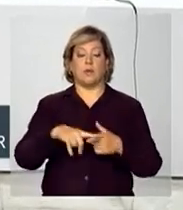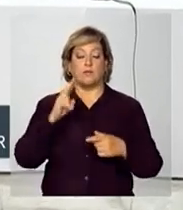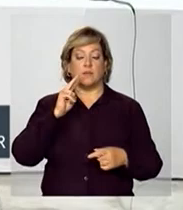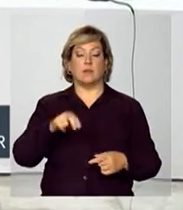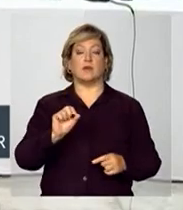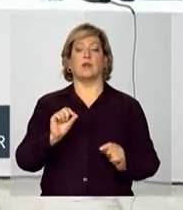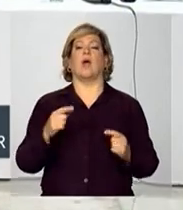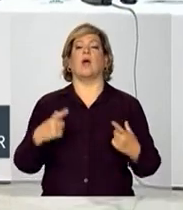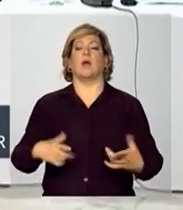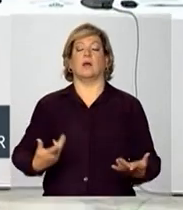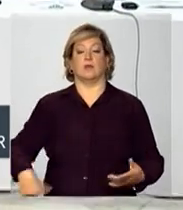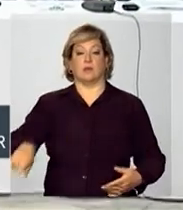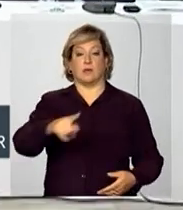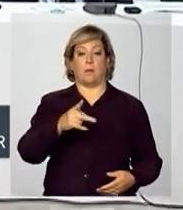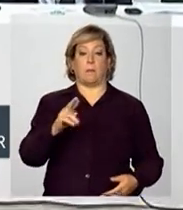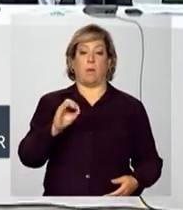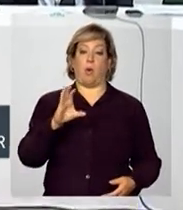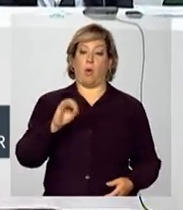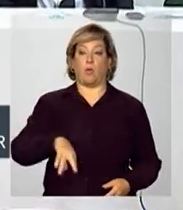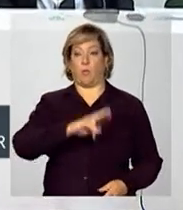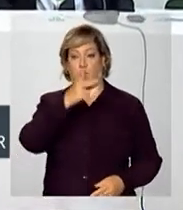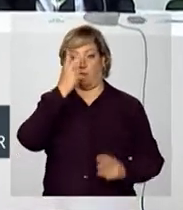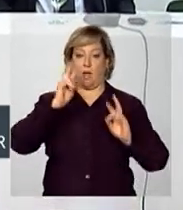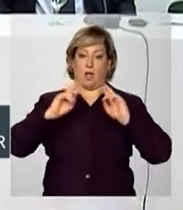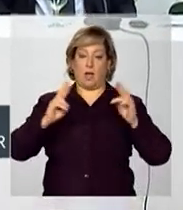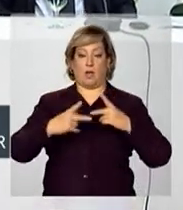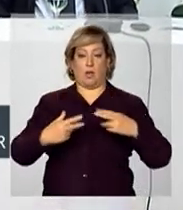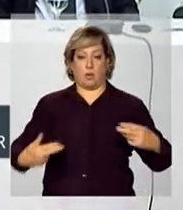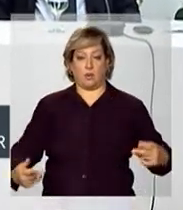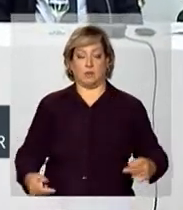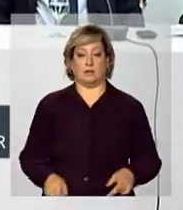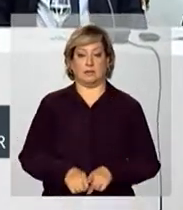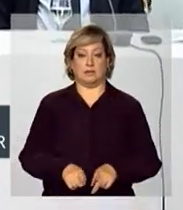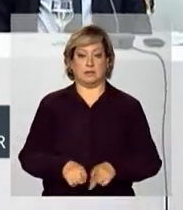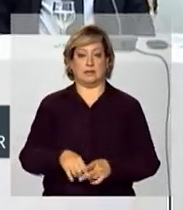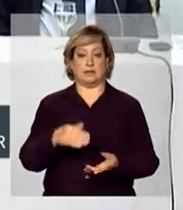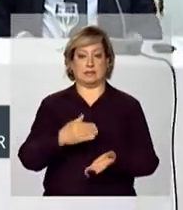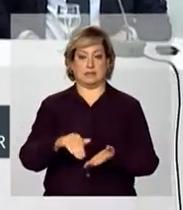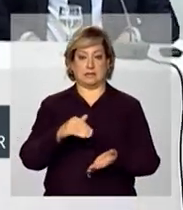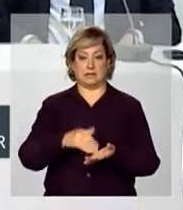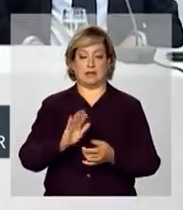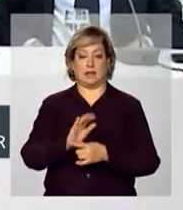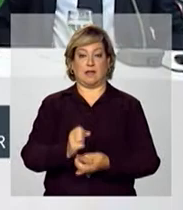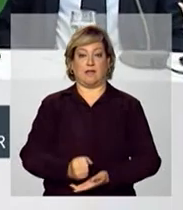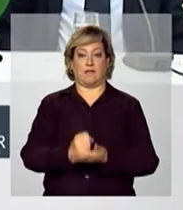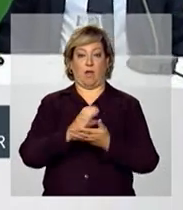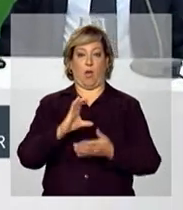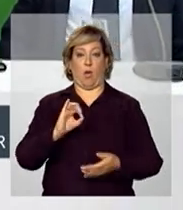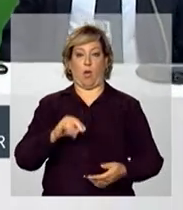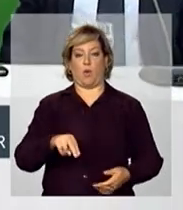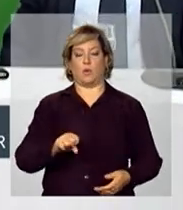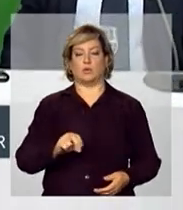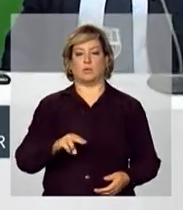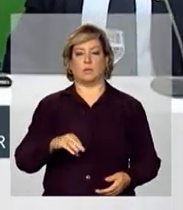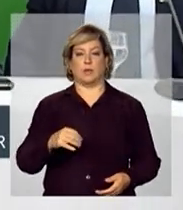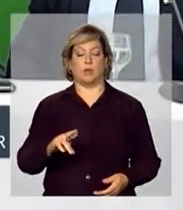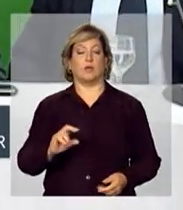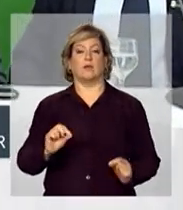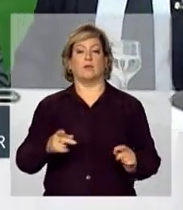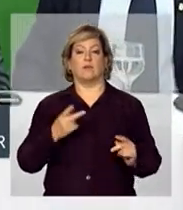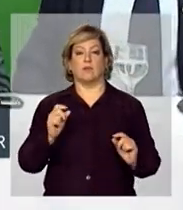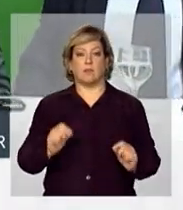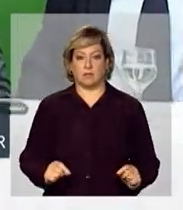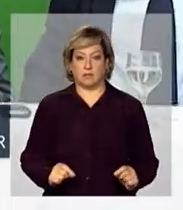vem das demandas do Procon do sindec Então aceita ele defesa consumidor levantou o que que gera demandas três